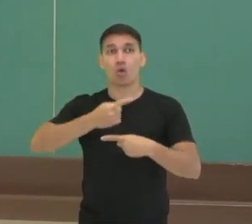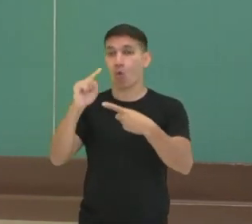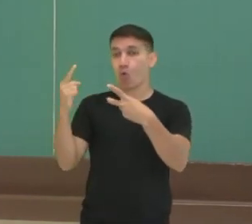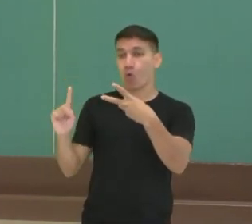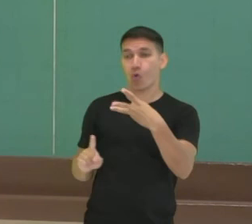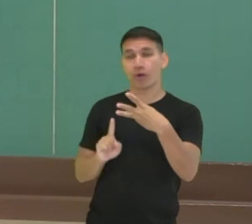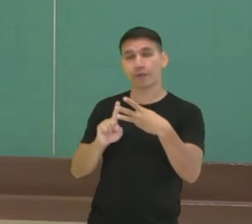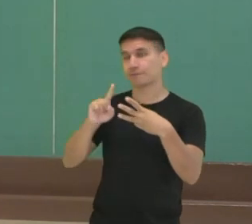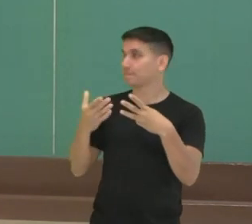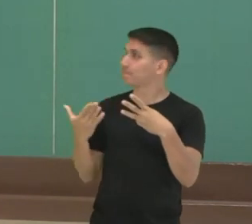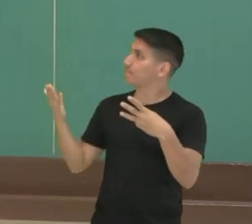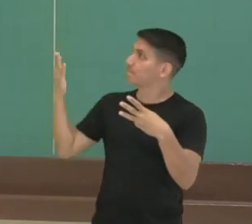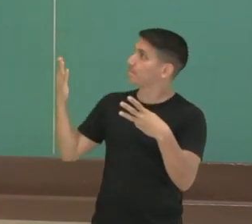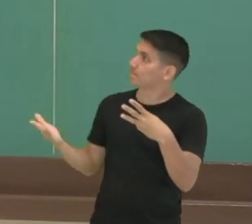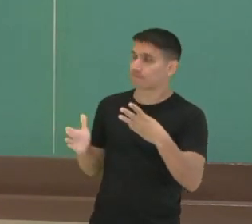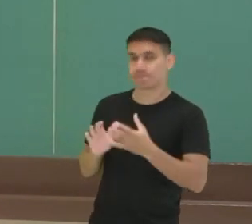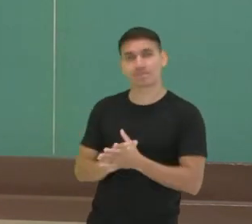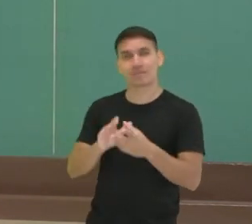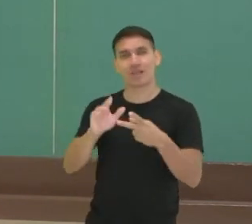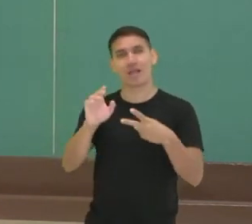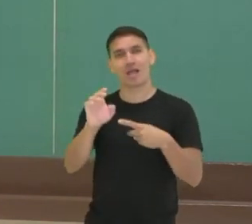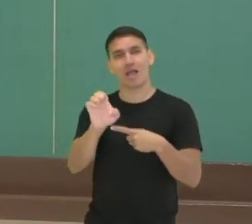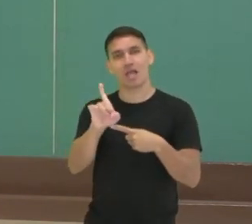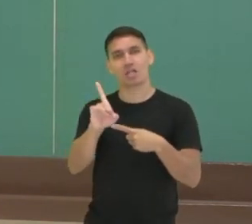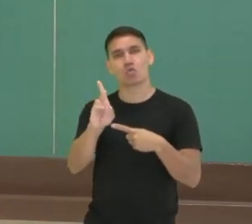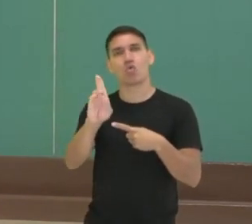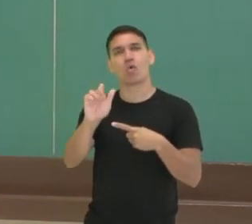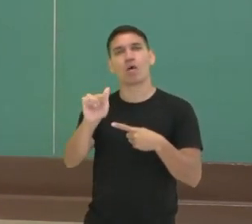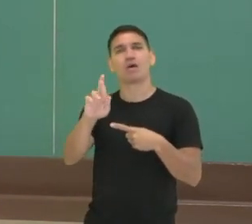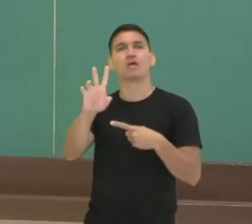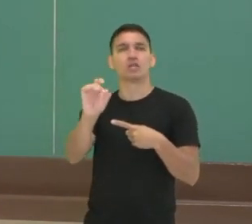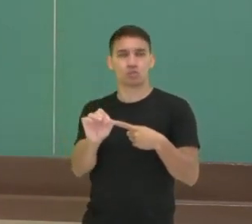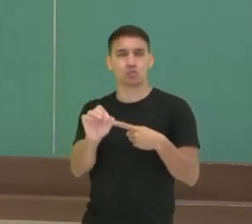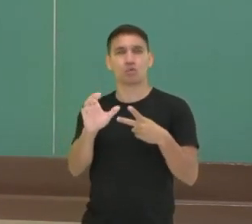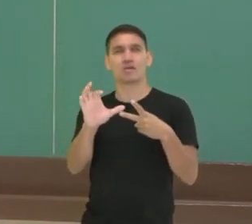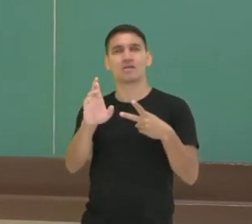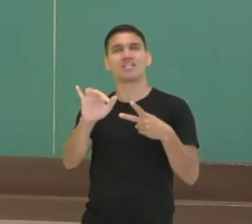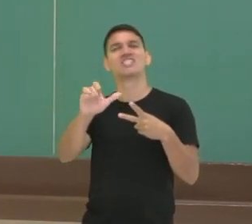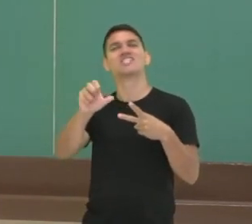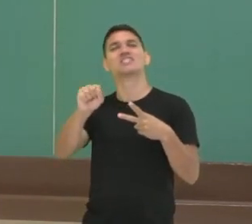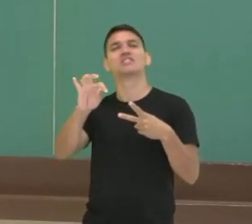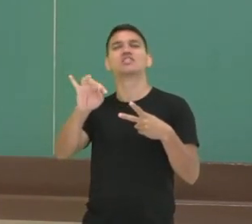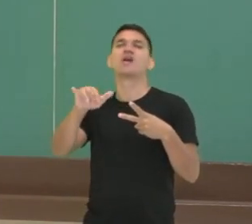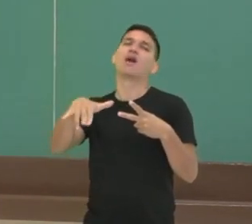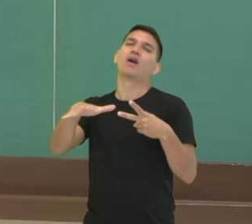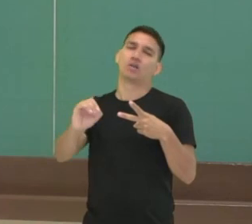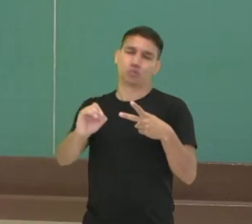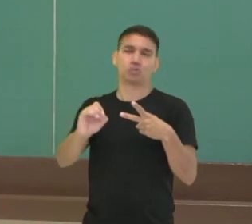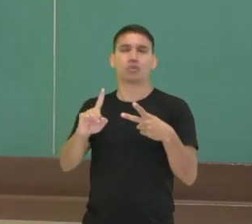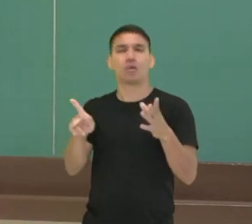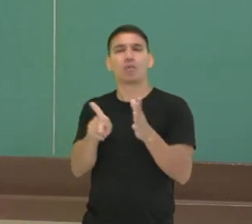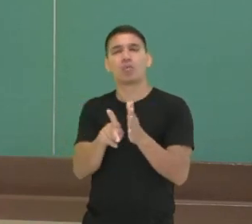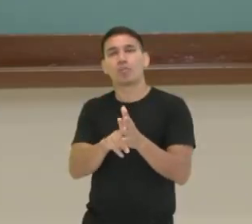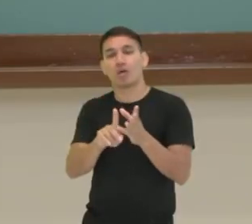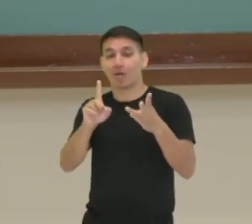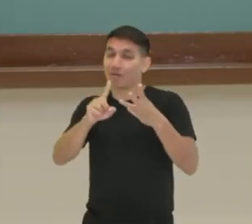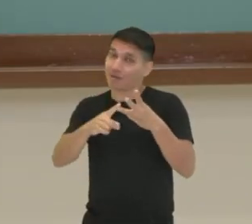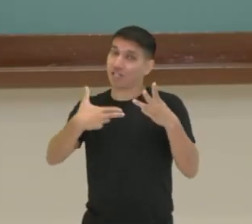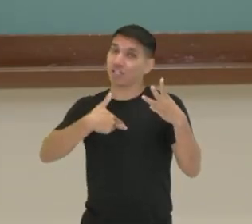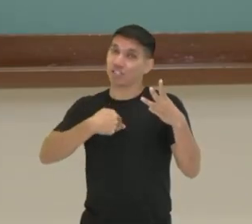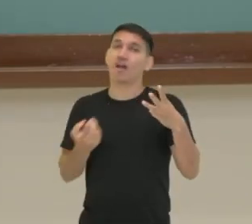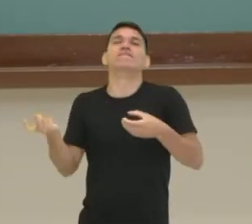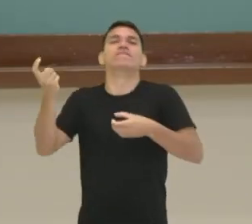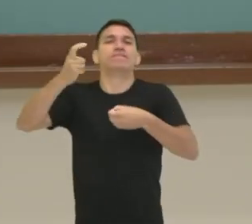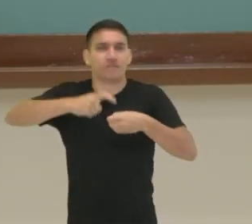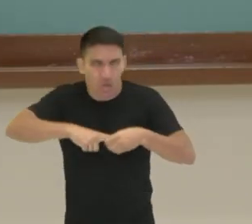da UDN, e com Cristiano Machado, do PSD. Então, isso aí vai levar o Getúlio Vargas de volta ao